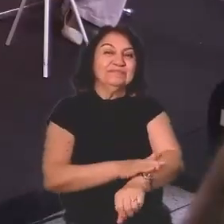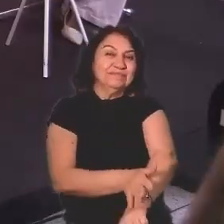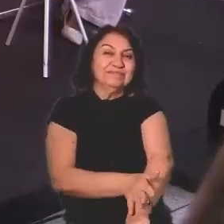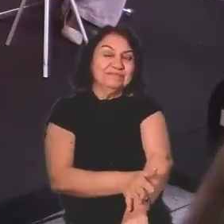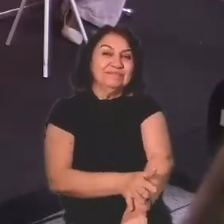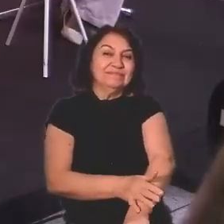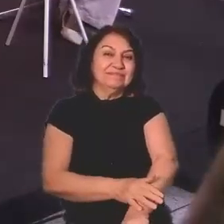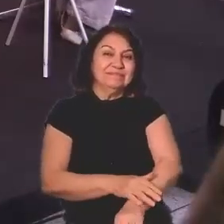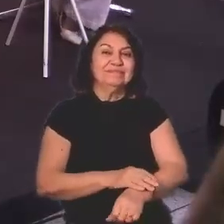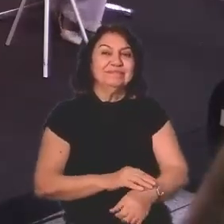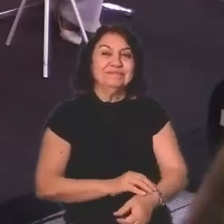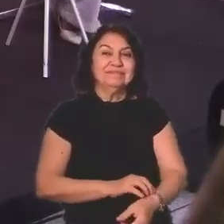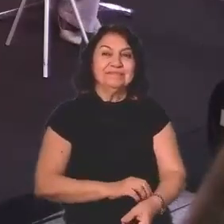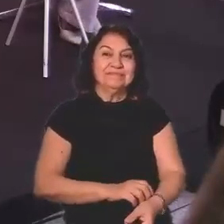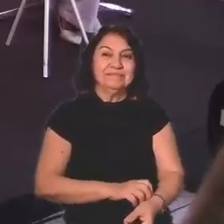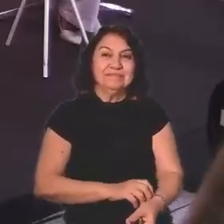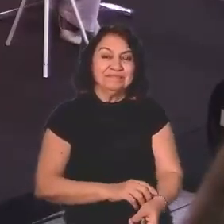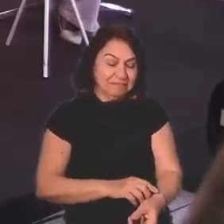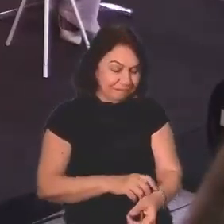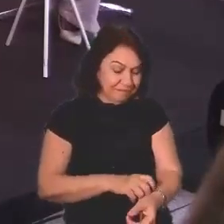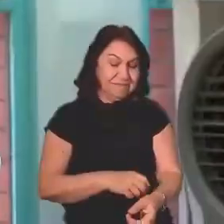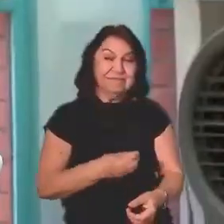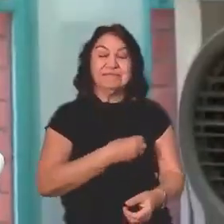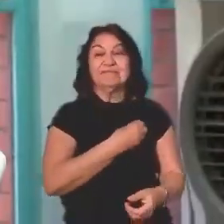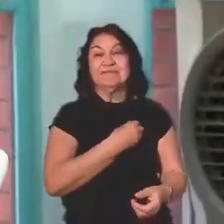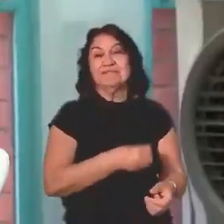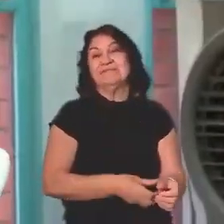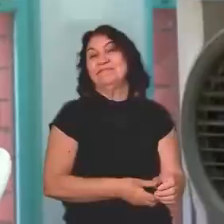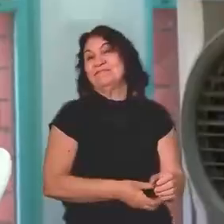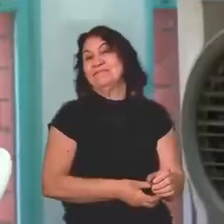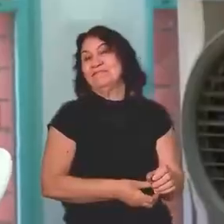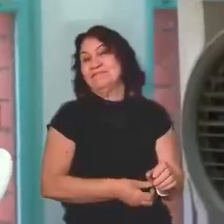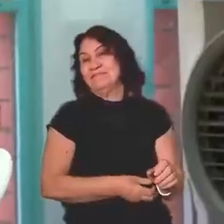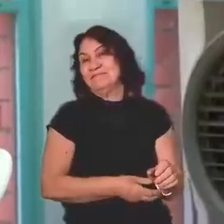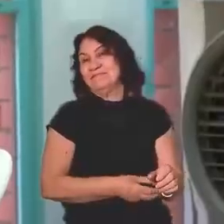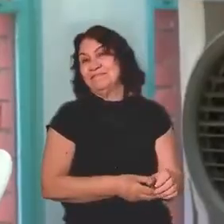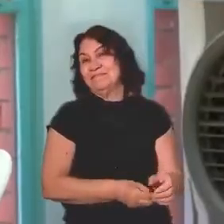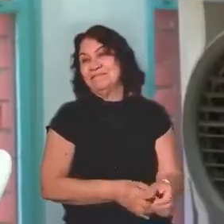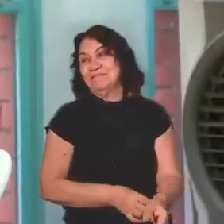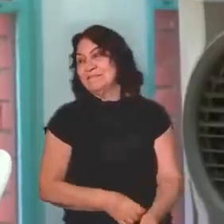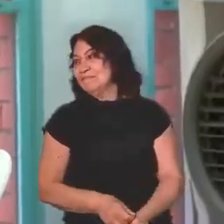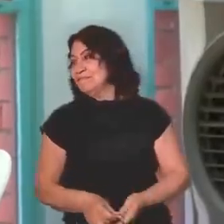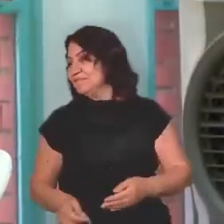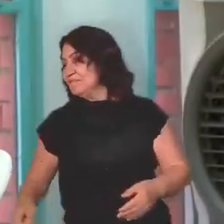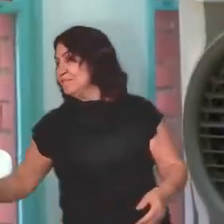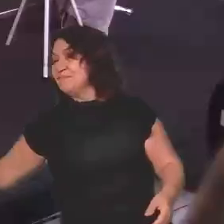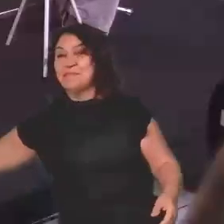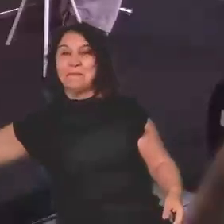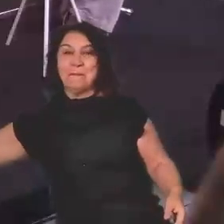isso. O racismo que a gente vive, né? A violência, o sexismo. É isso.